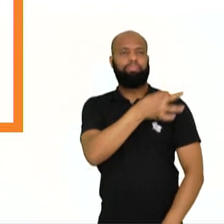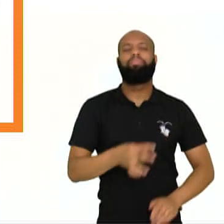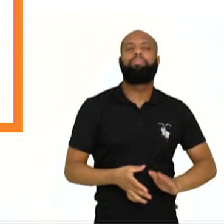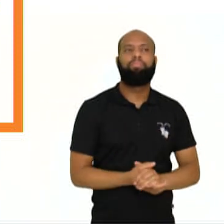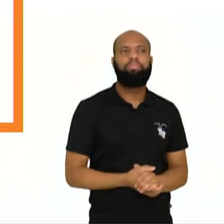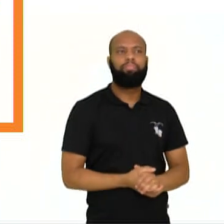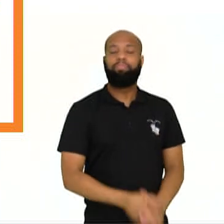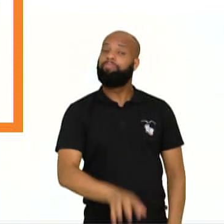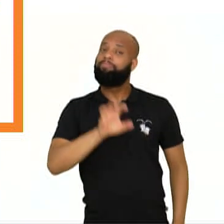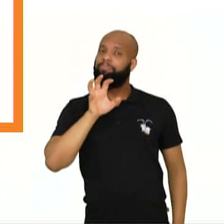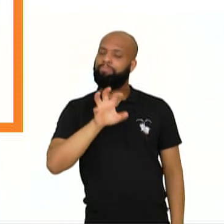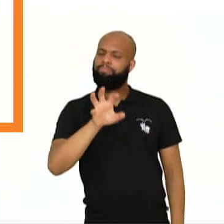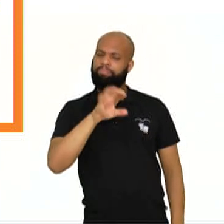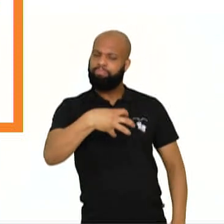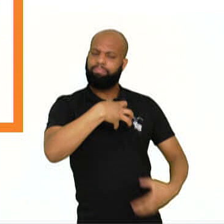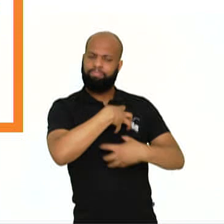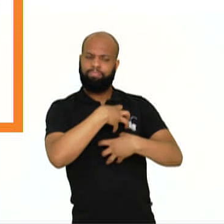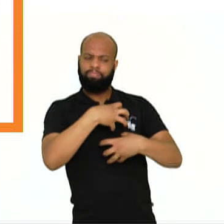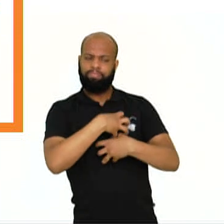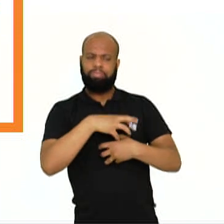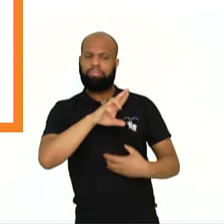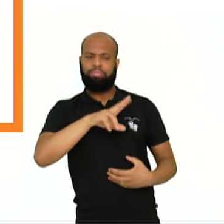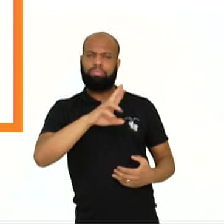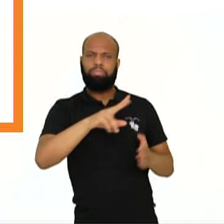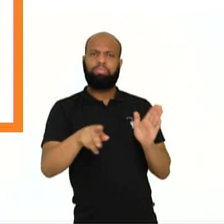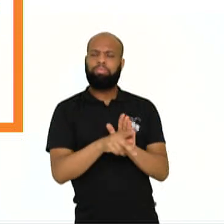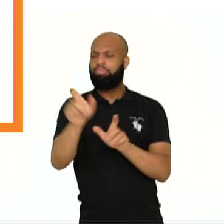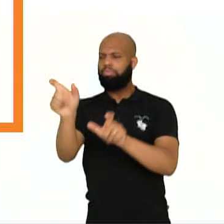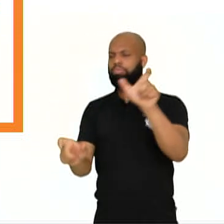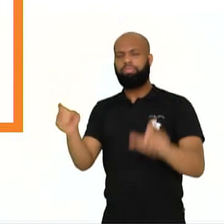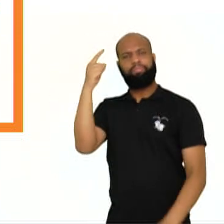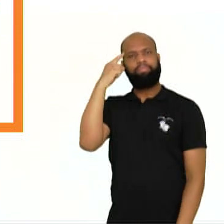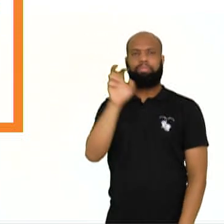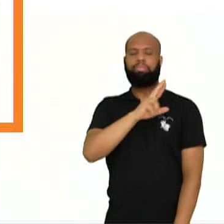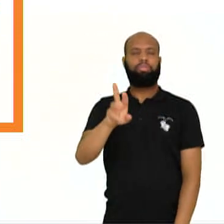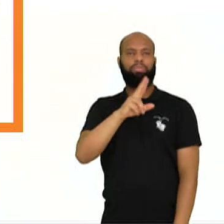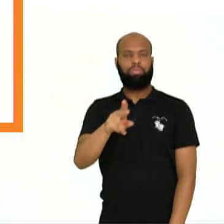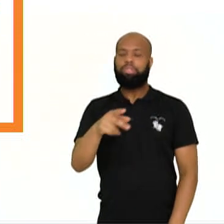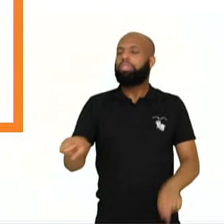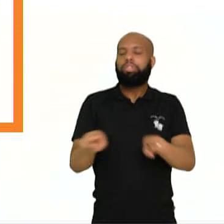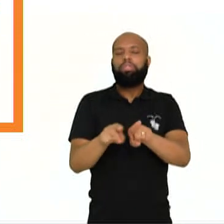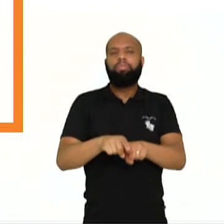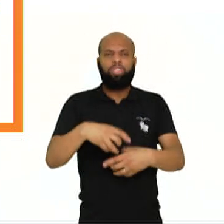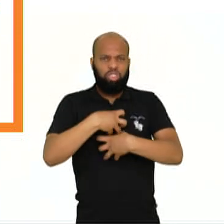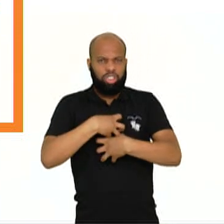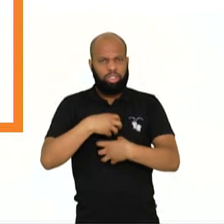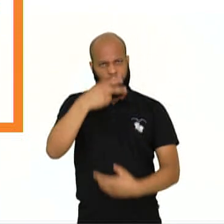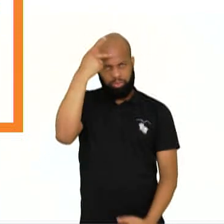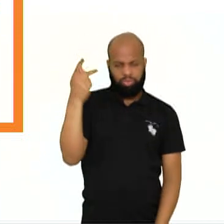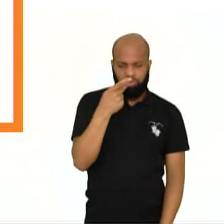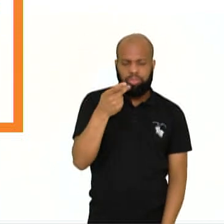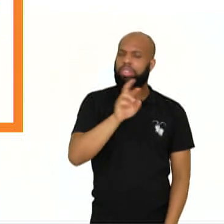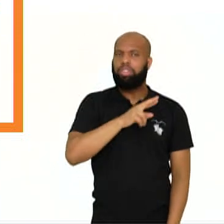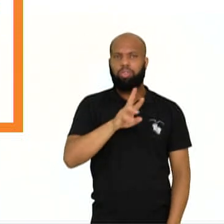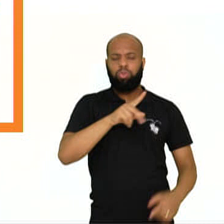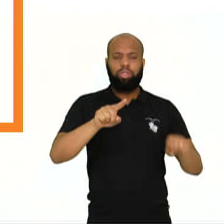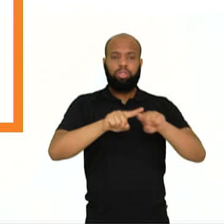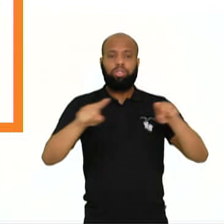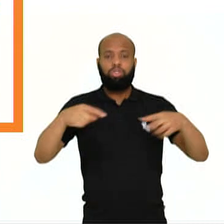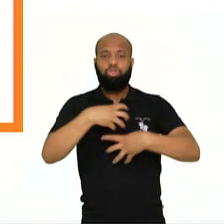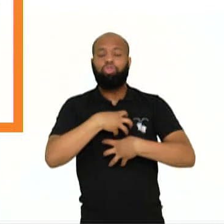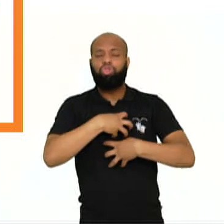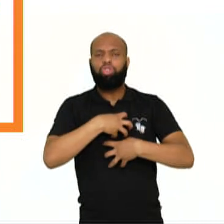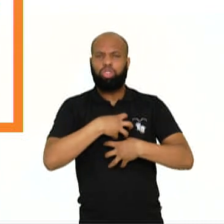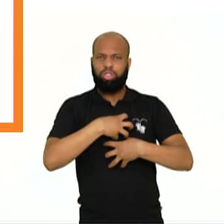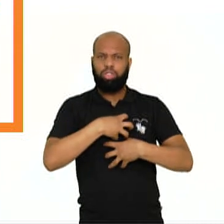materiais. Assim, não se parte do que os indivíduos pensam, dizem ou da forma como agem, mas do modo